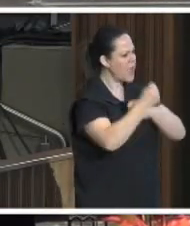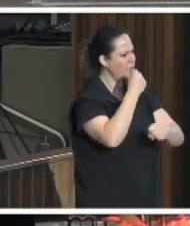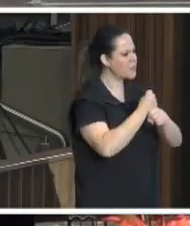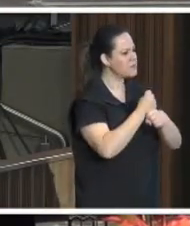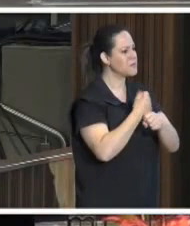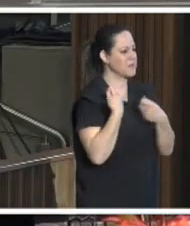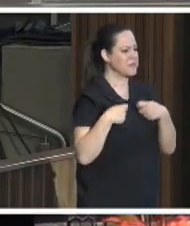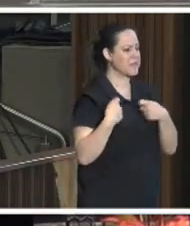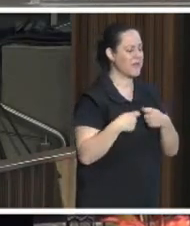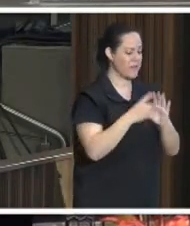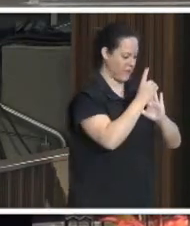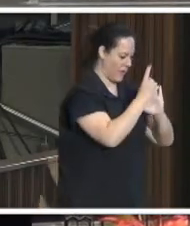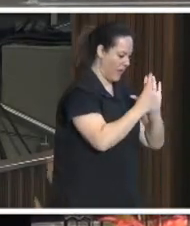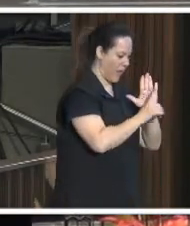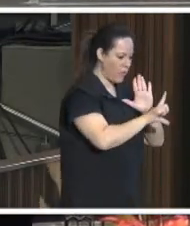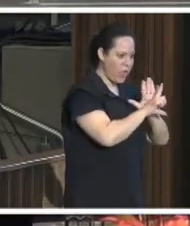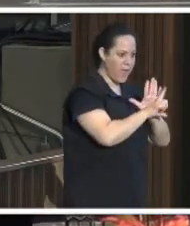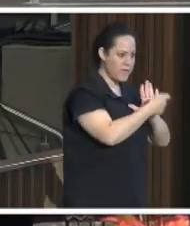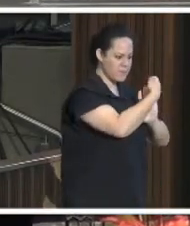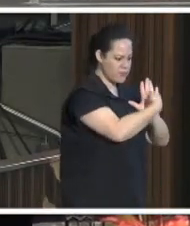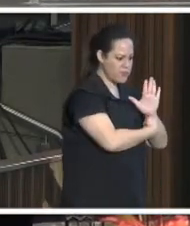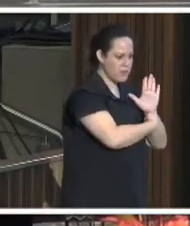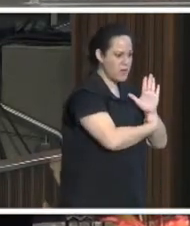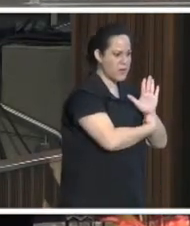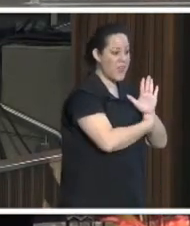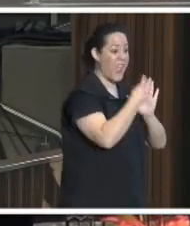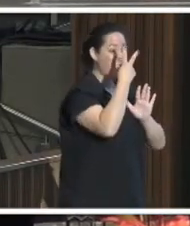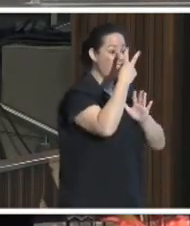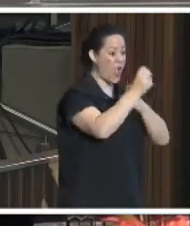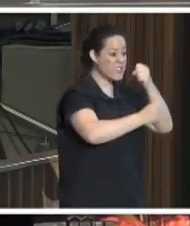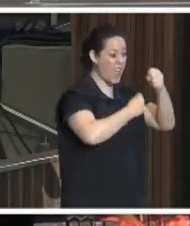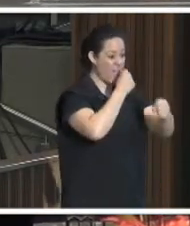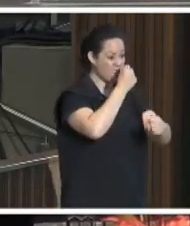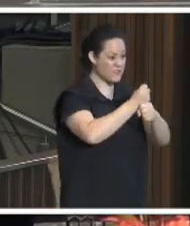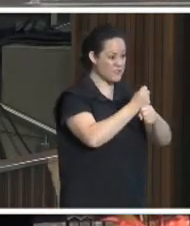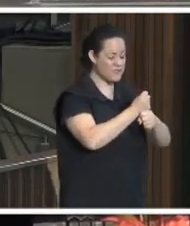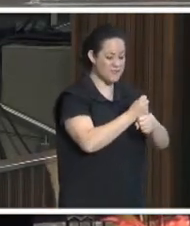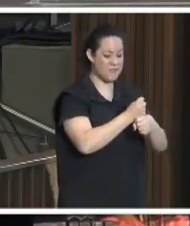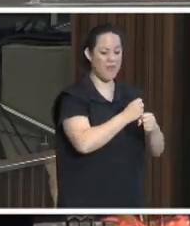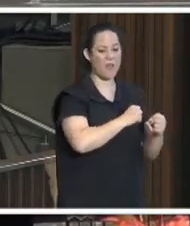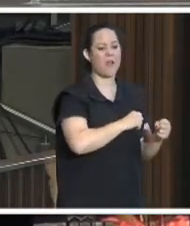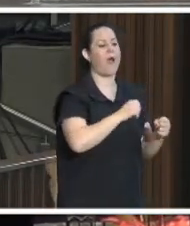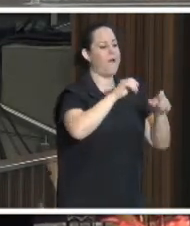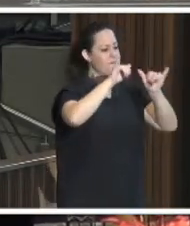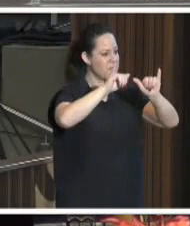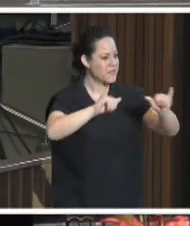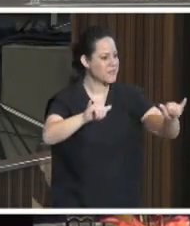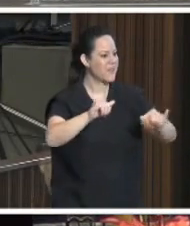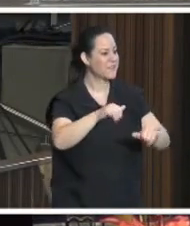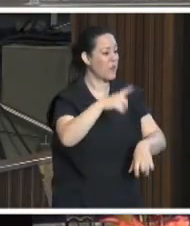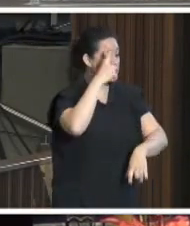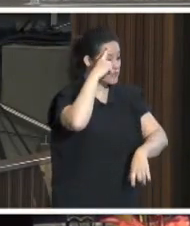decreto foi assinado para que no dia certo, na hora certa,